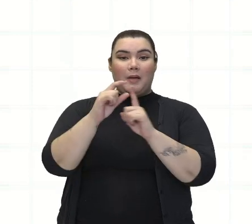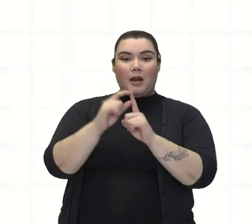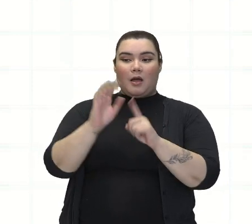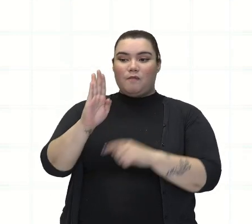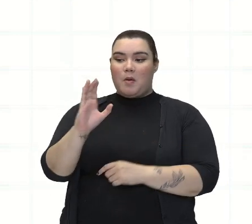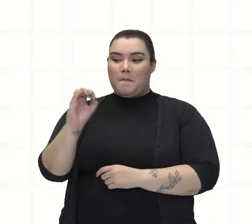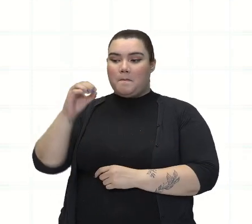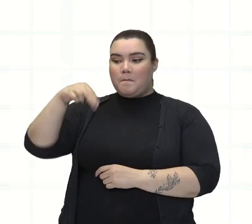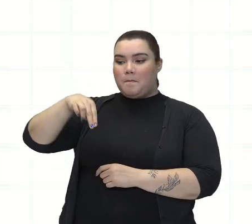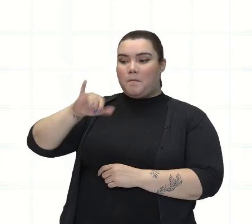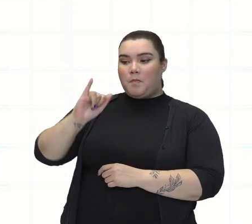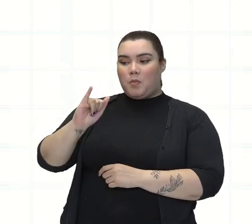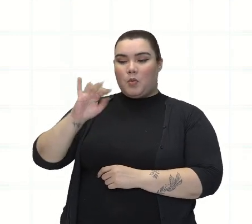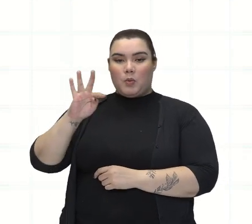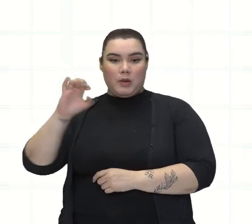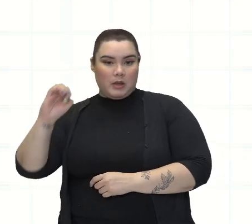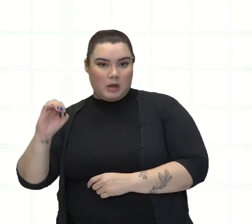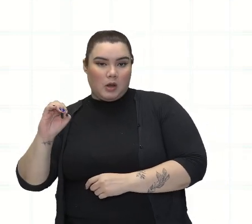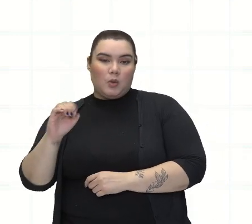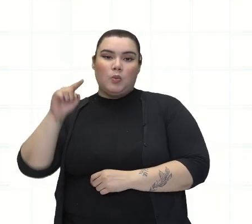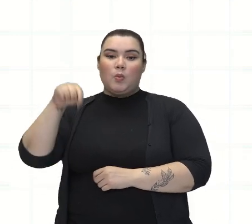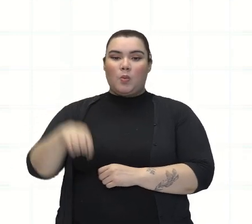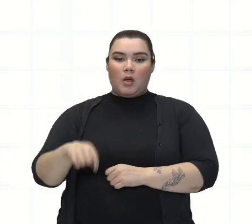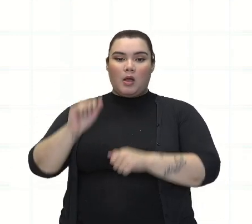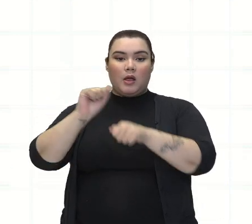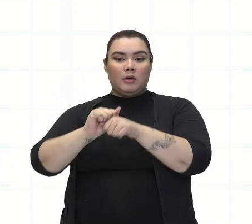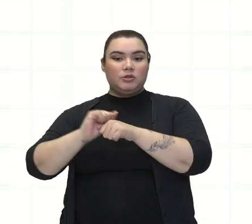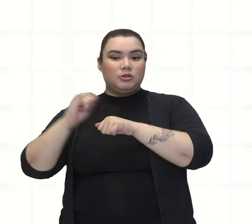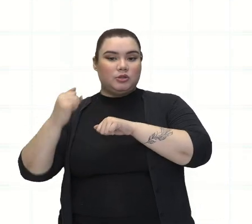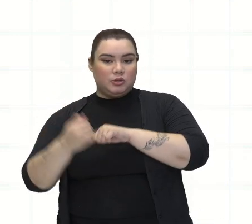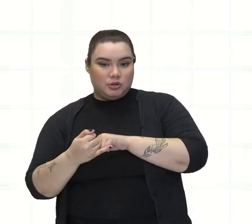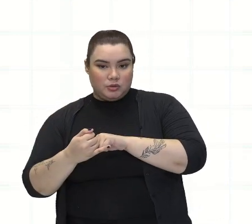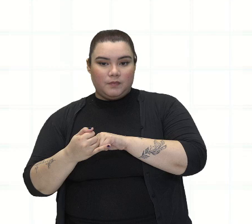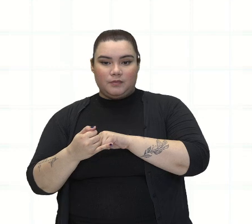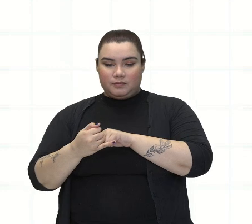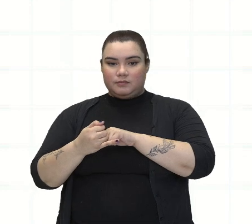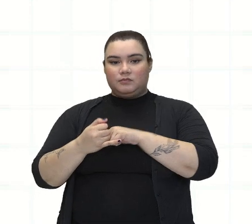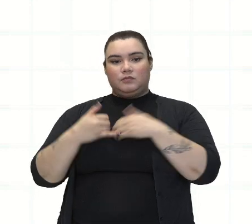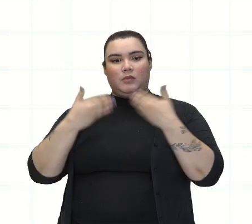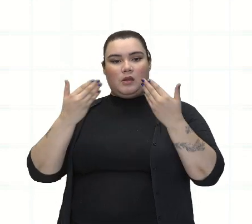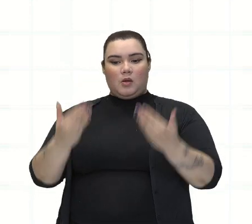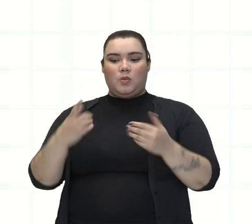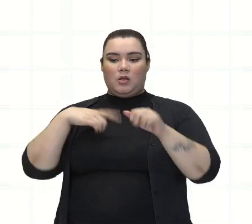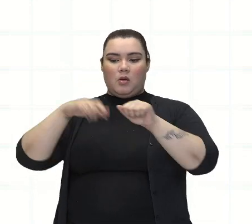adjetivo. Está sendo acompanhado pelo artigo O, então é uma palavra